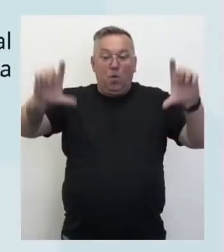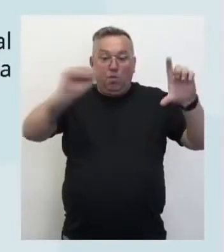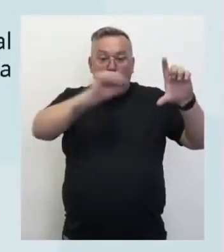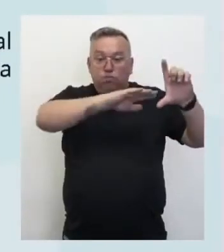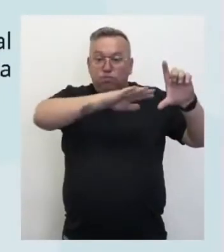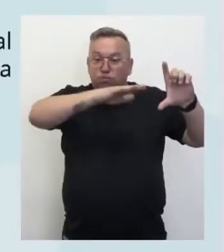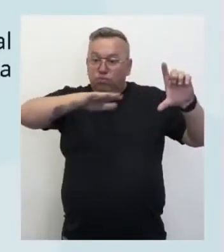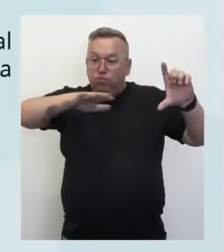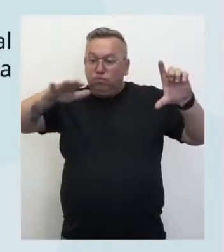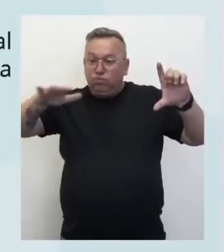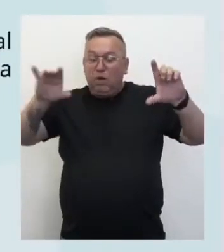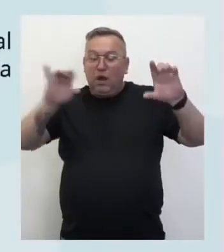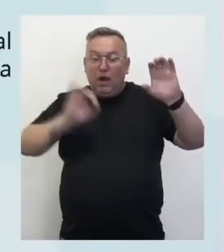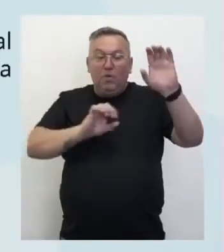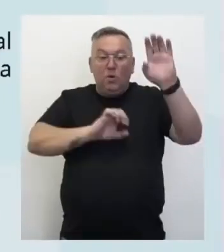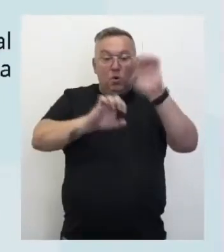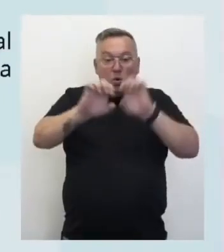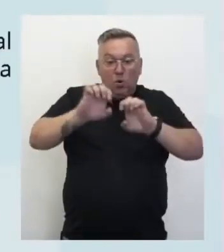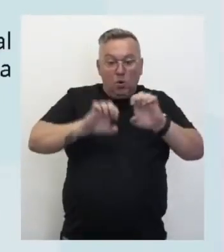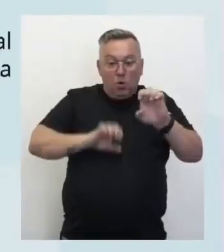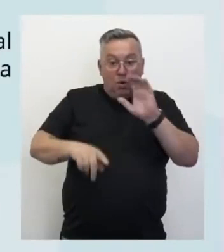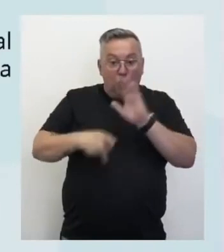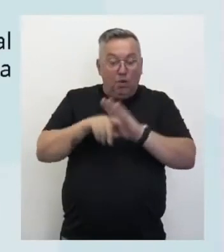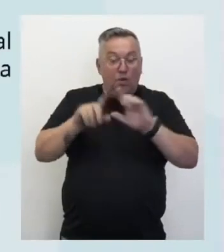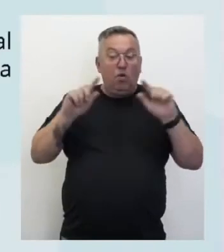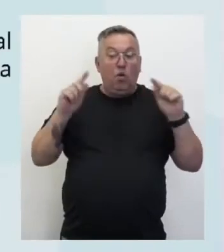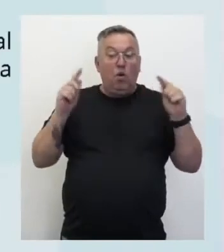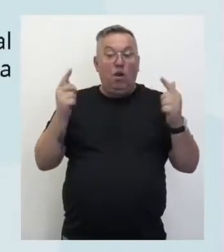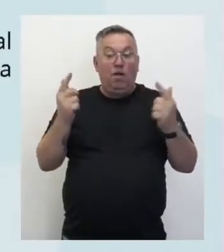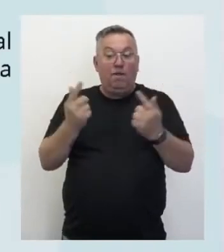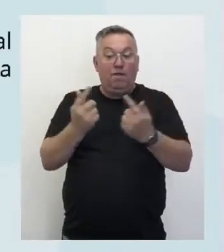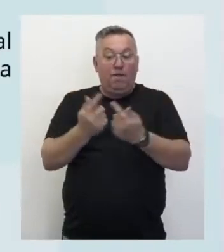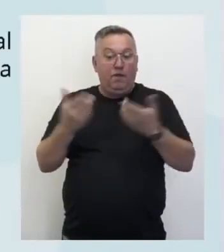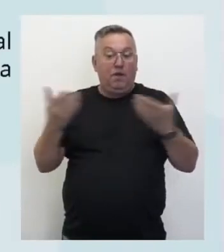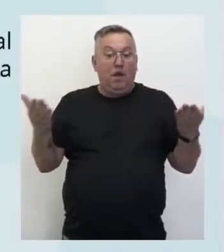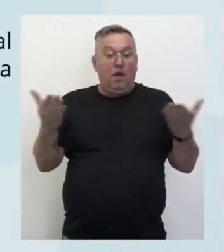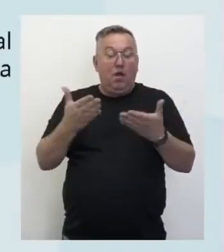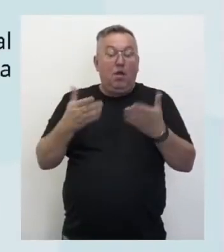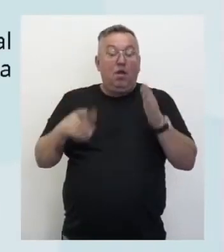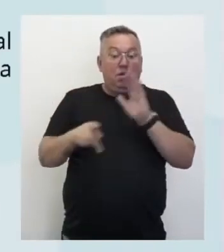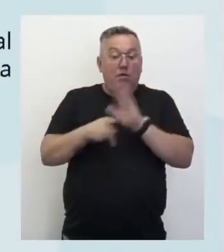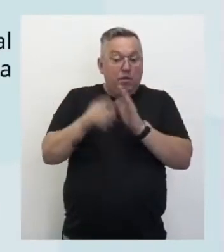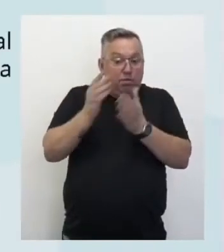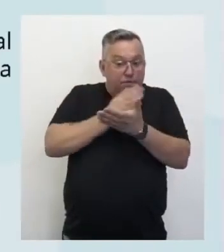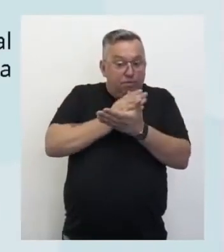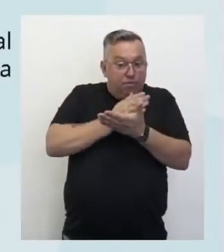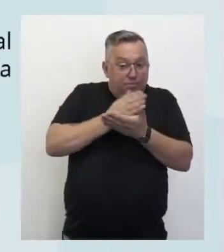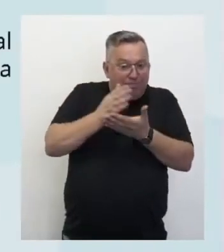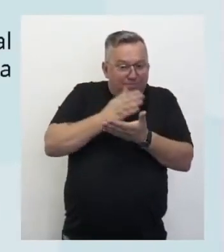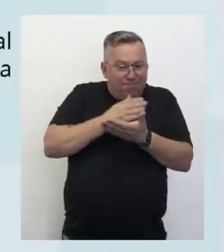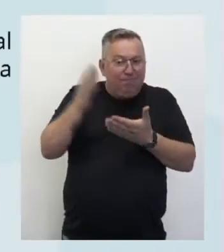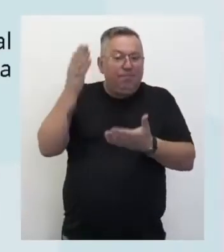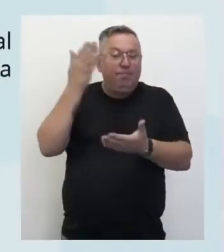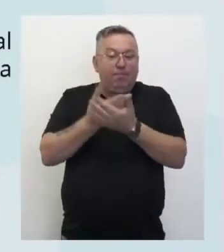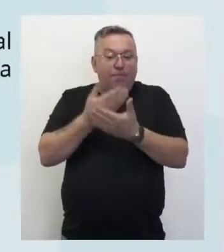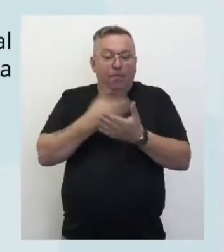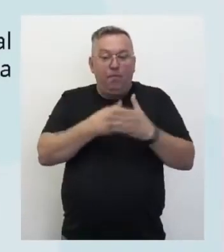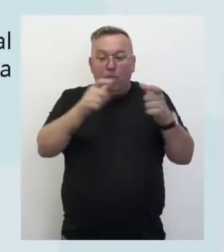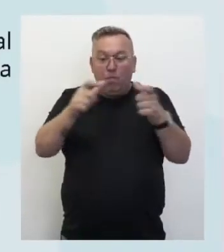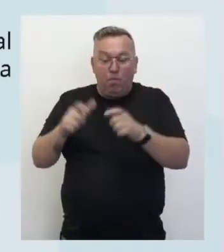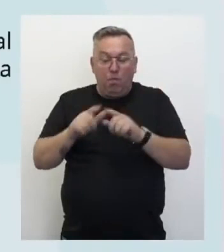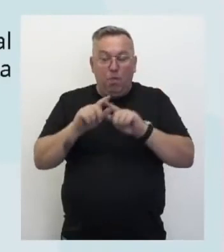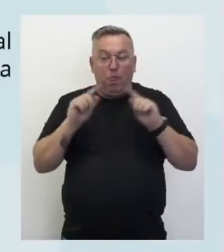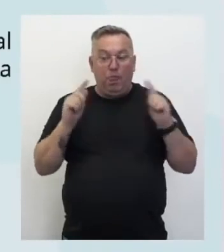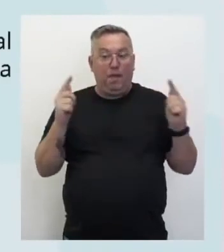conceito estruturante da geografia. Então, é um ponto de partida para o estudo do espaço